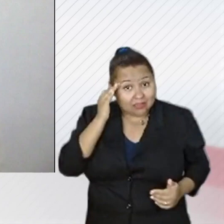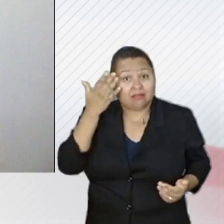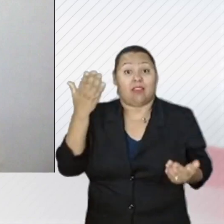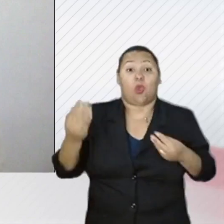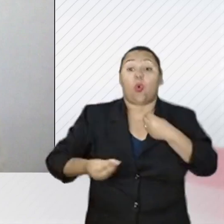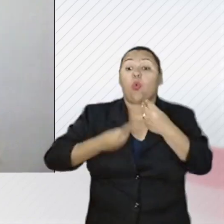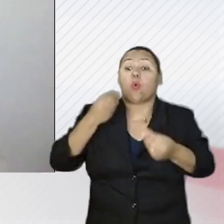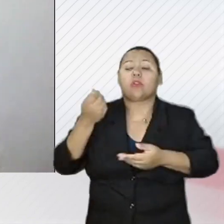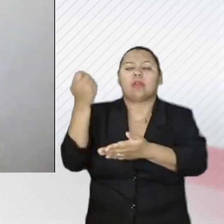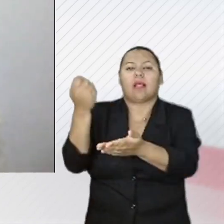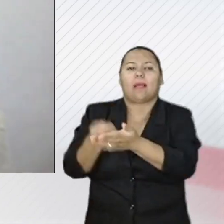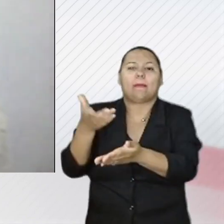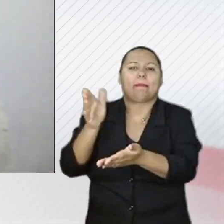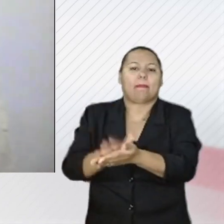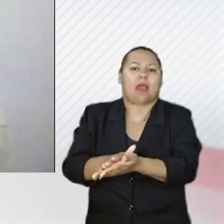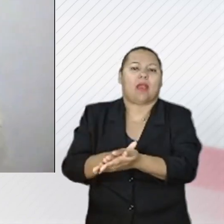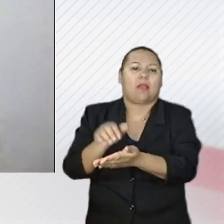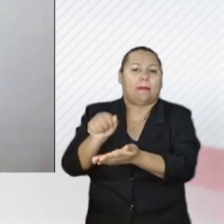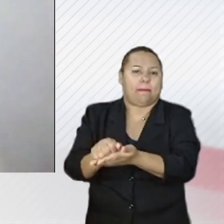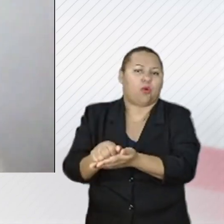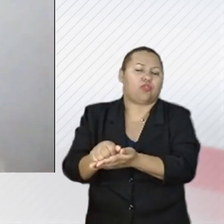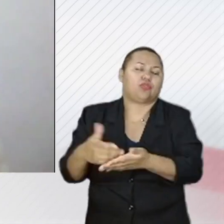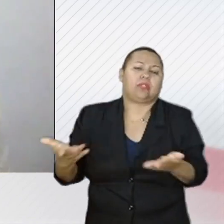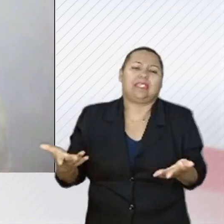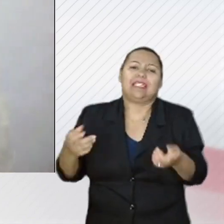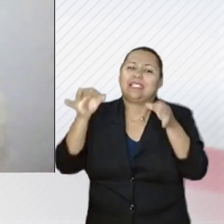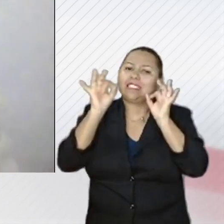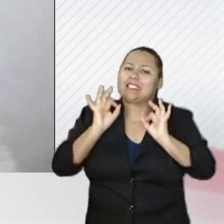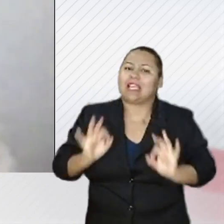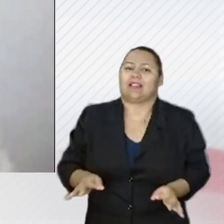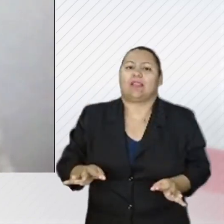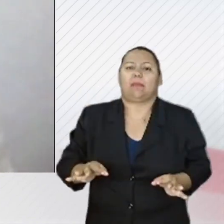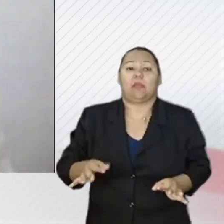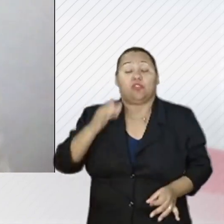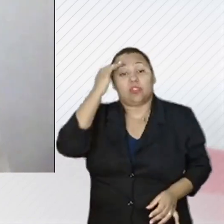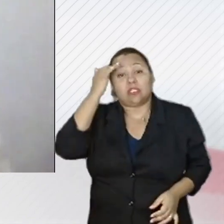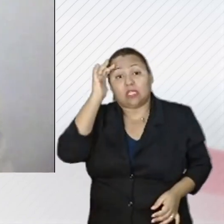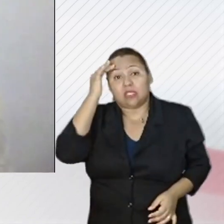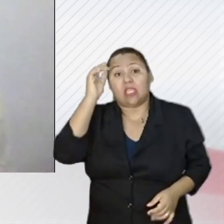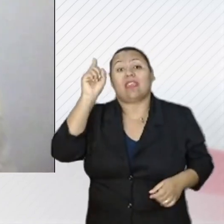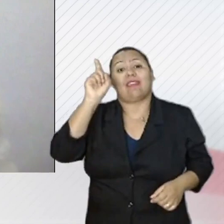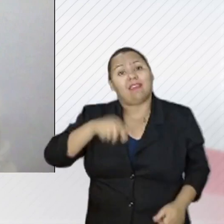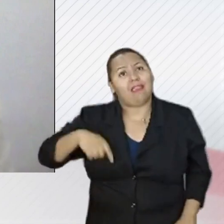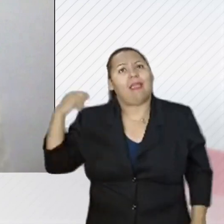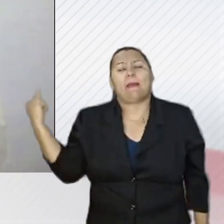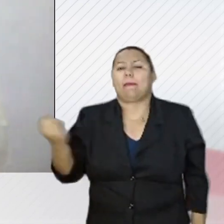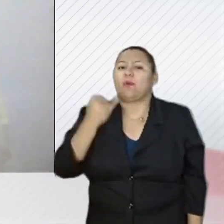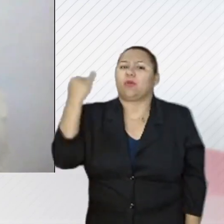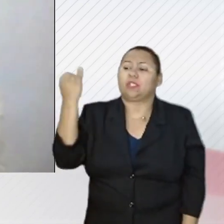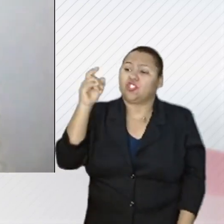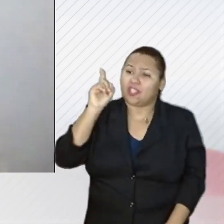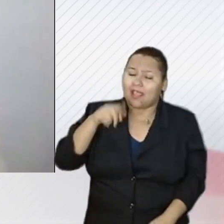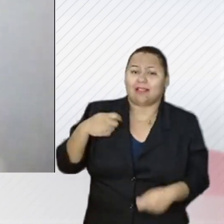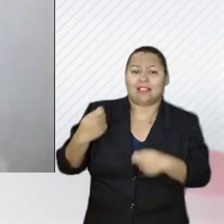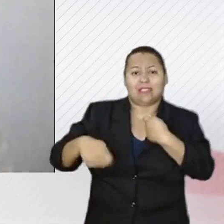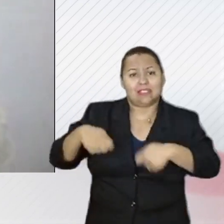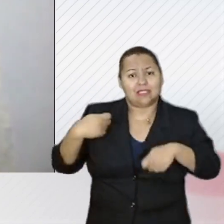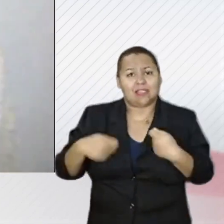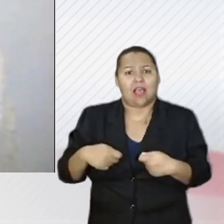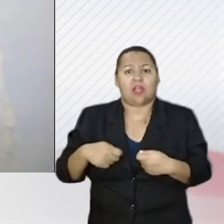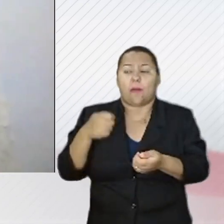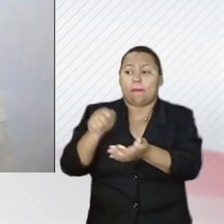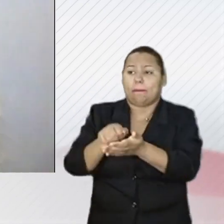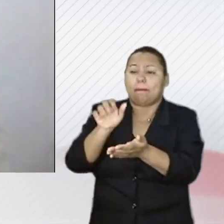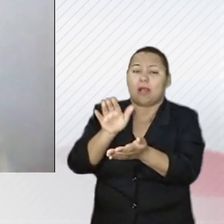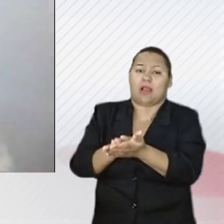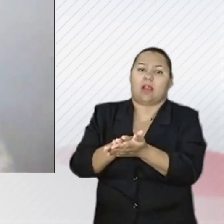os produtos, certamente, né, elas vão entender que é necessário e é importante pagar imposto sobre o